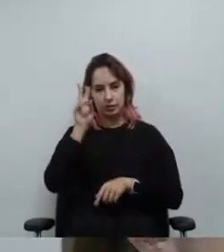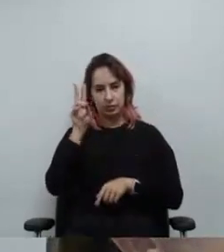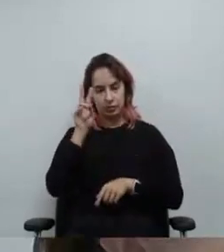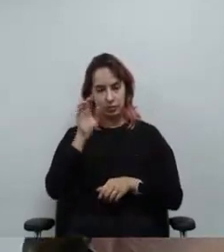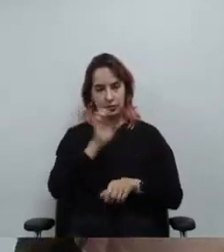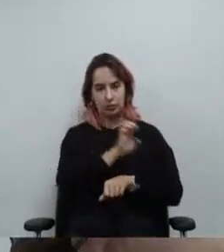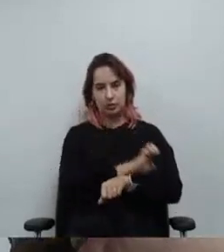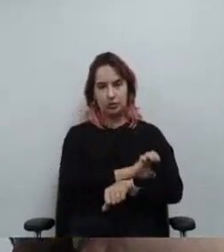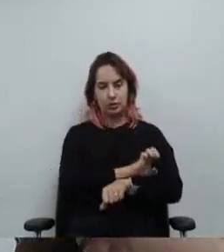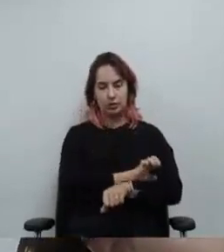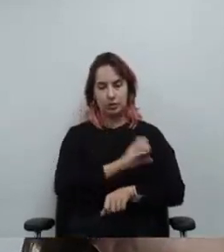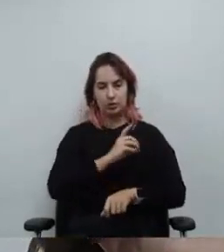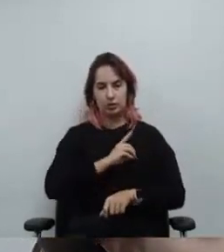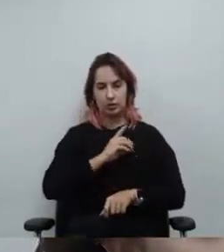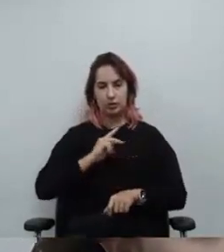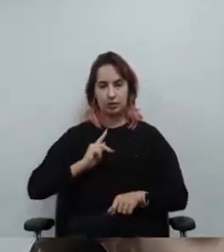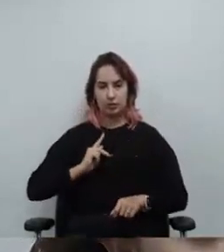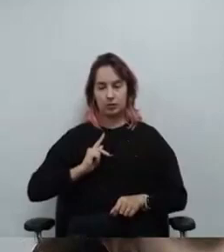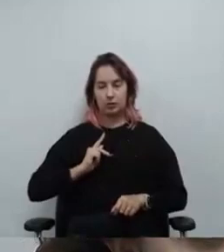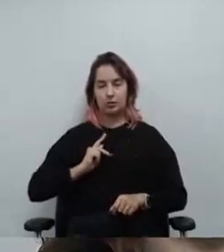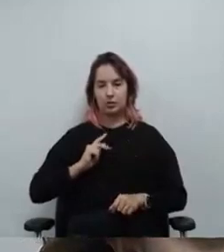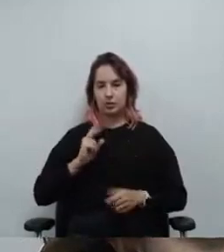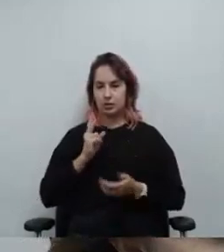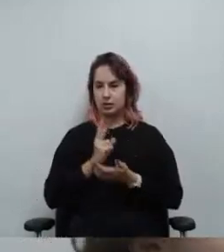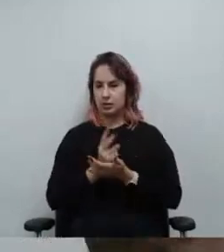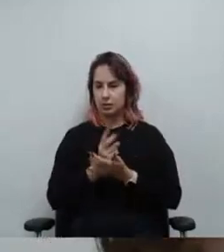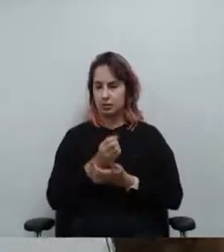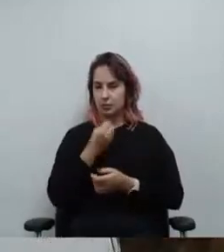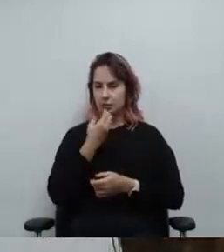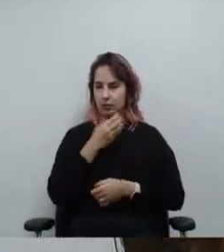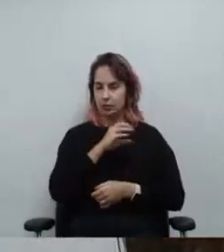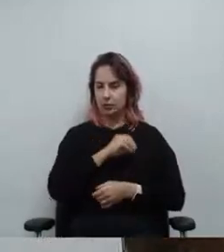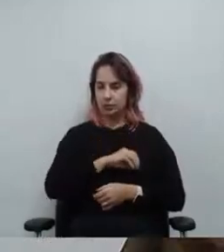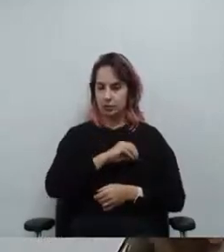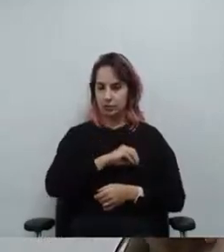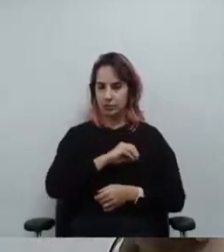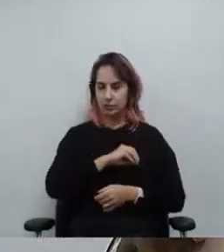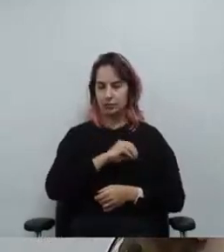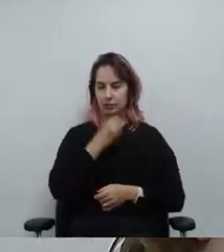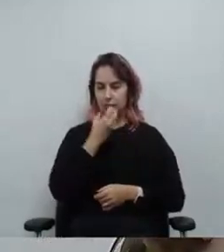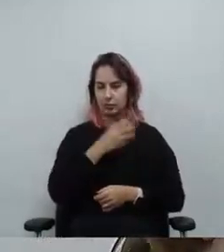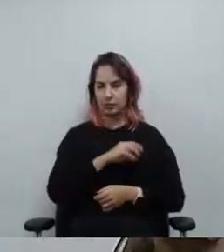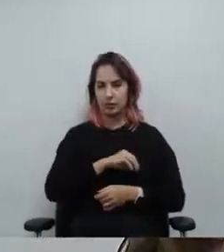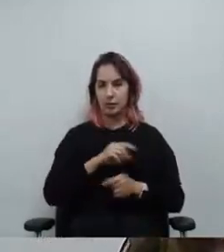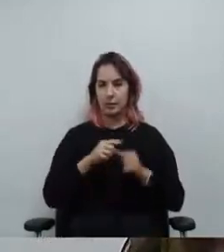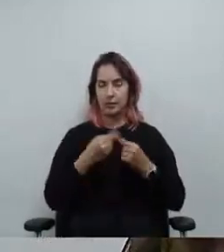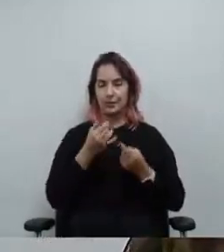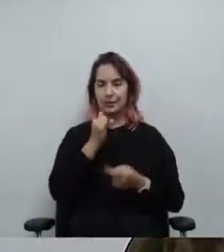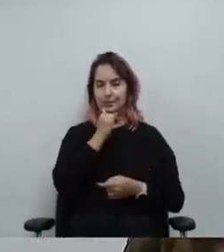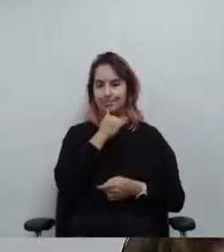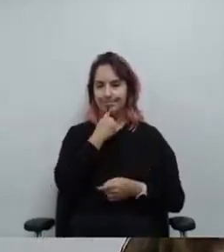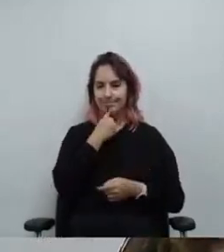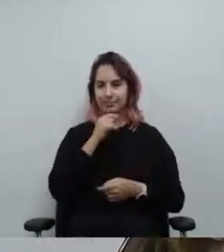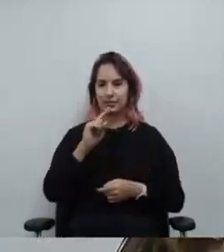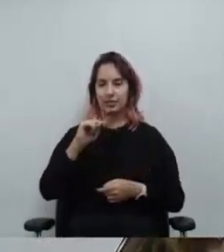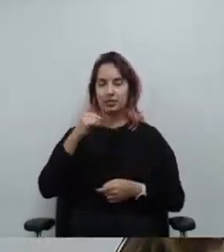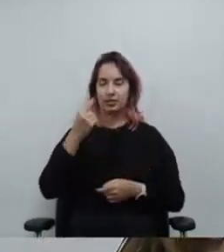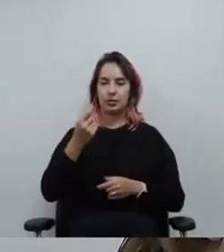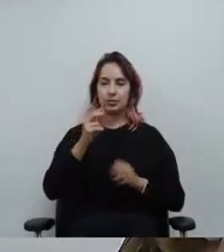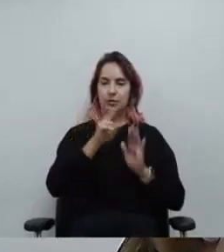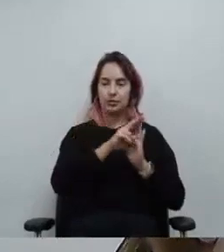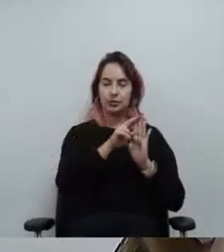estagiários da Defensoria Pública sempre foram muito bem retribuídos pelo seu trabalho. Infelizmente, com o tempo, esse